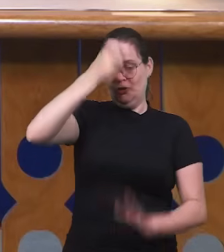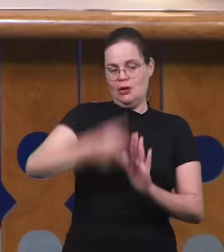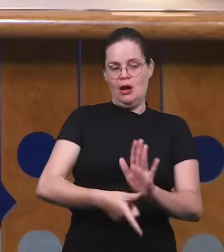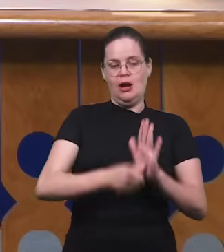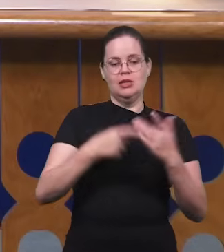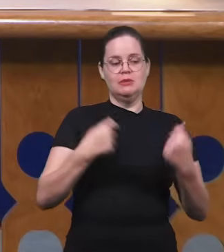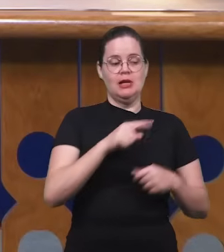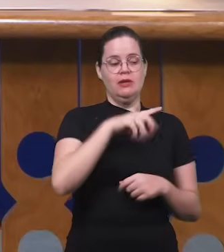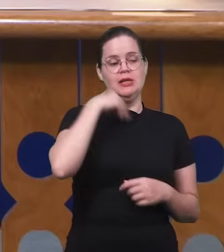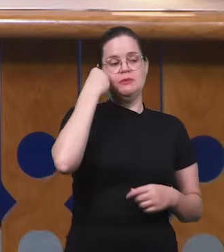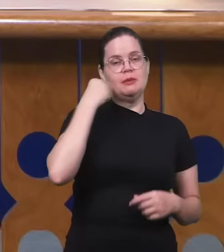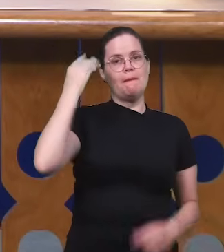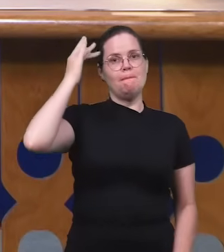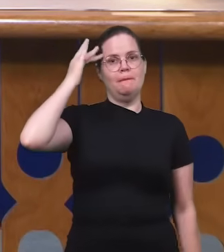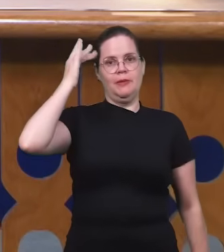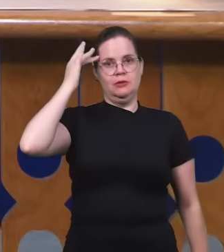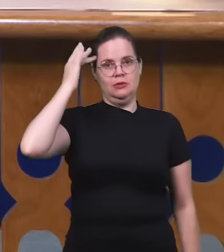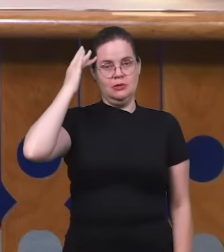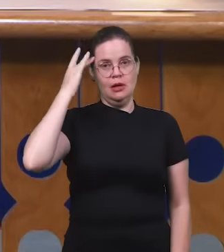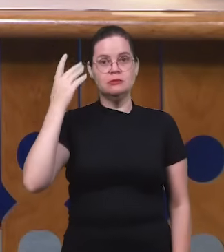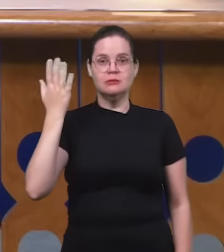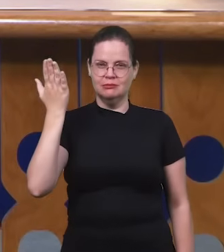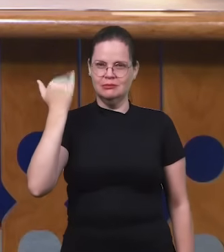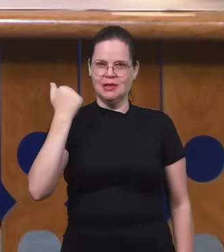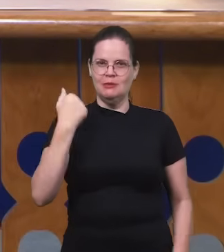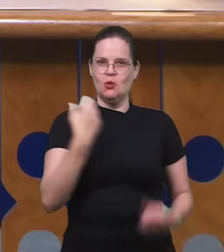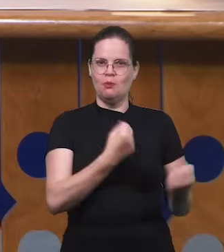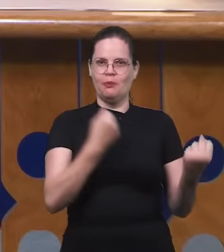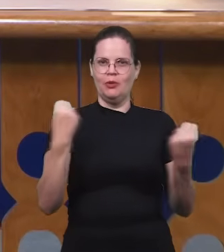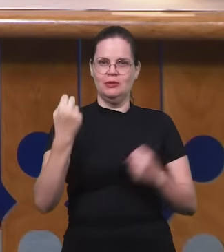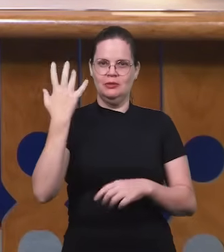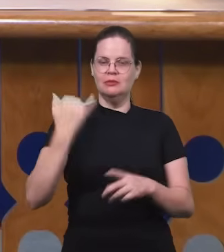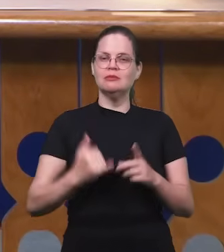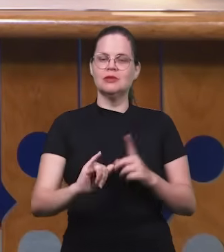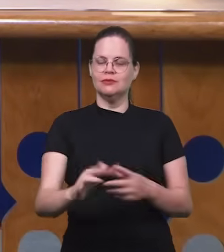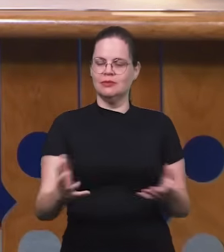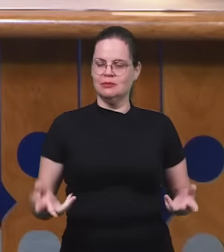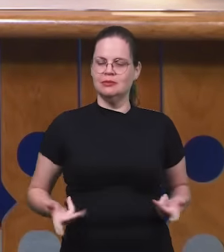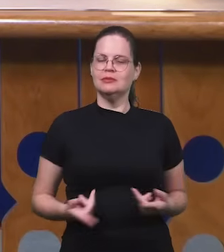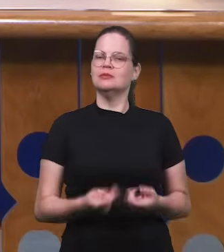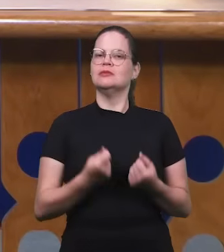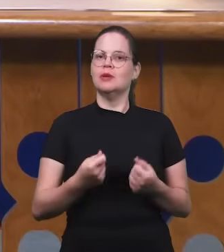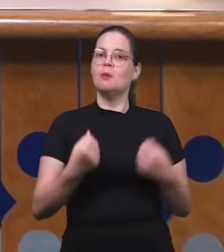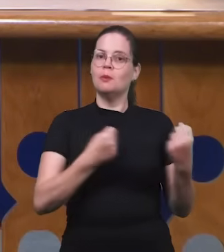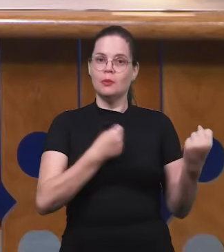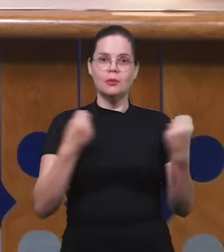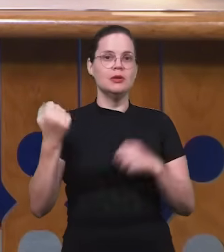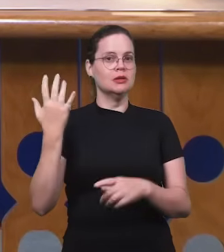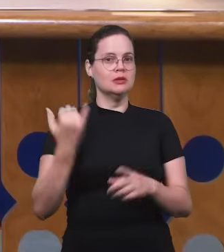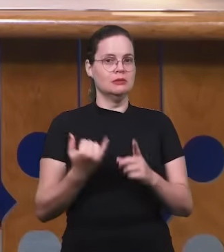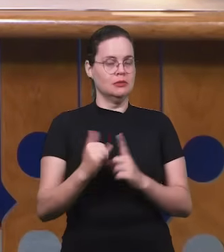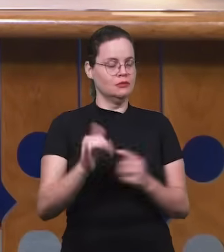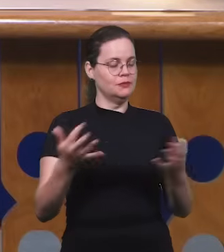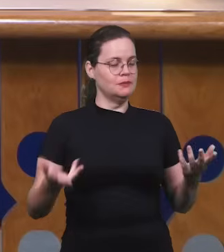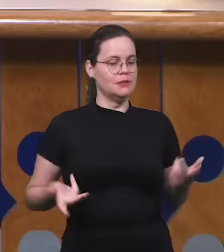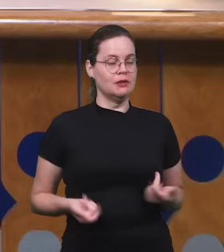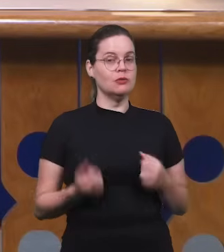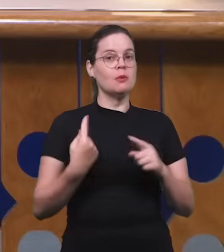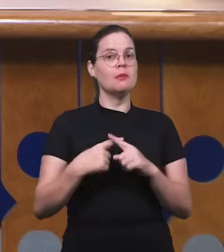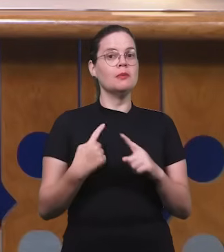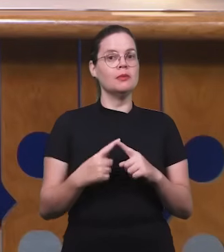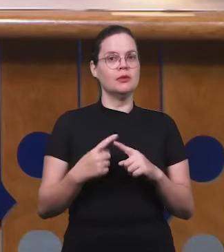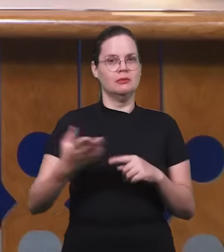o poder da profecia, né? Louvado seja o Senhor, o poder da profecia. Porque